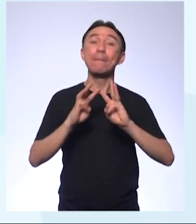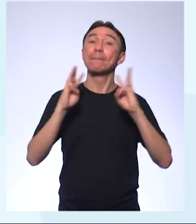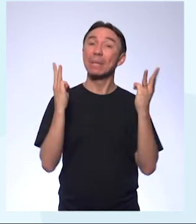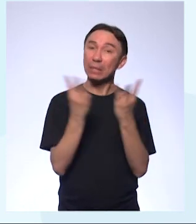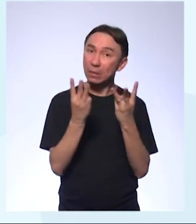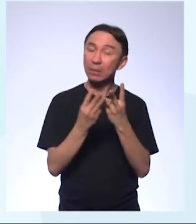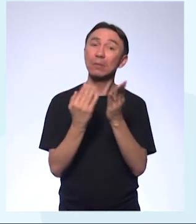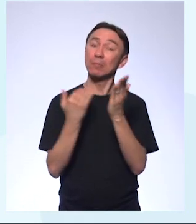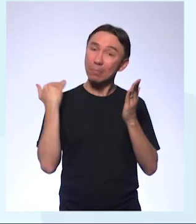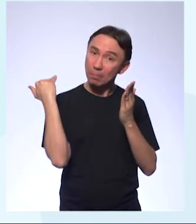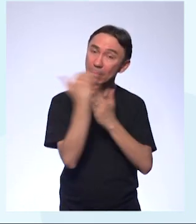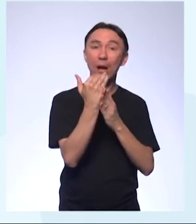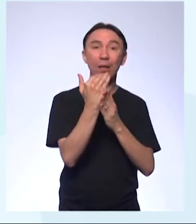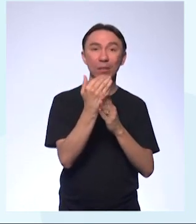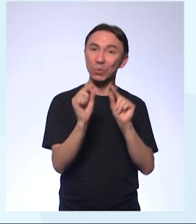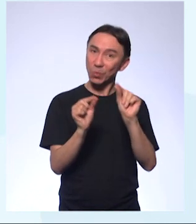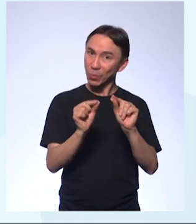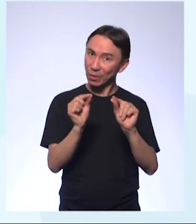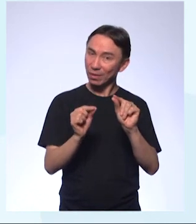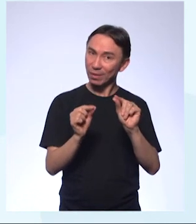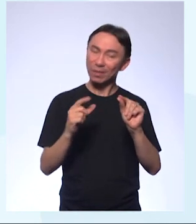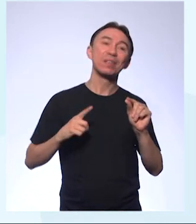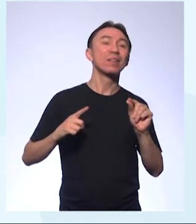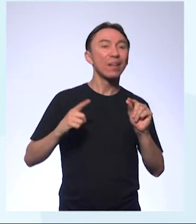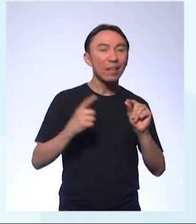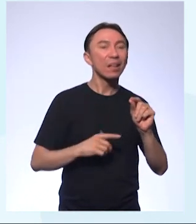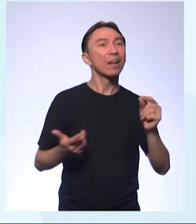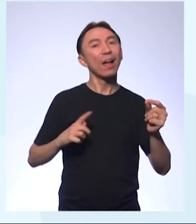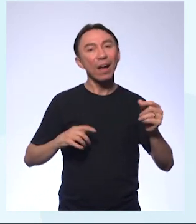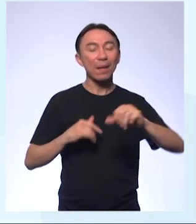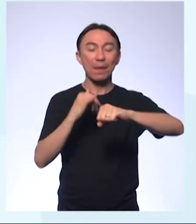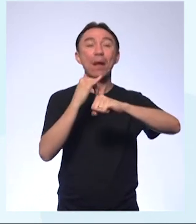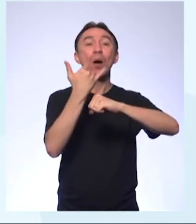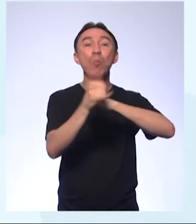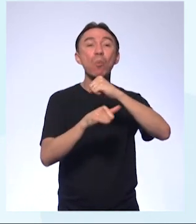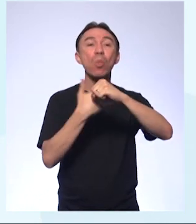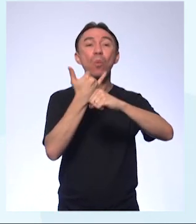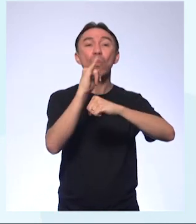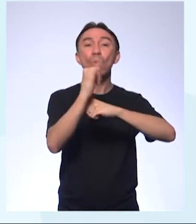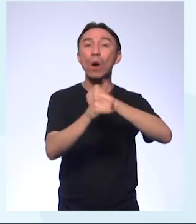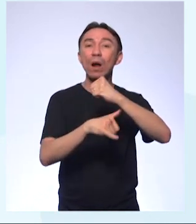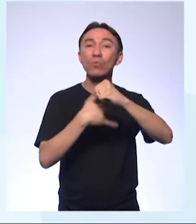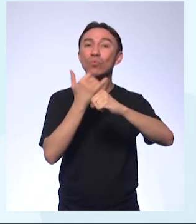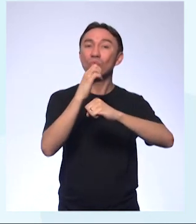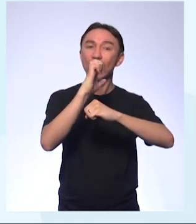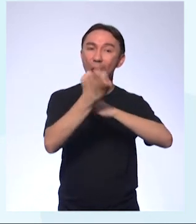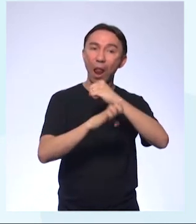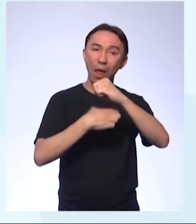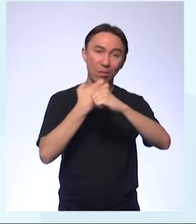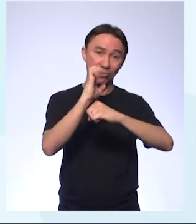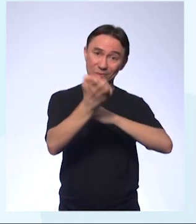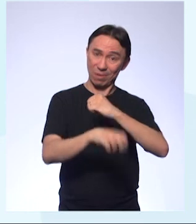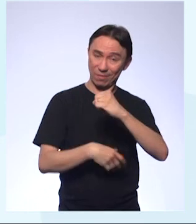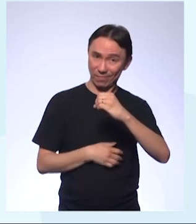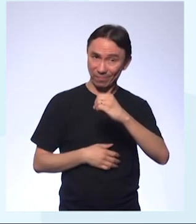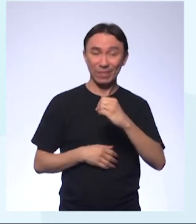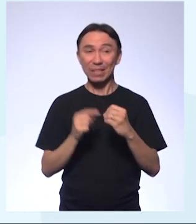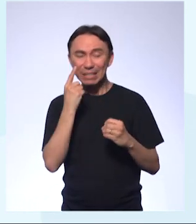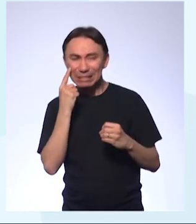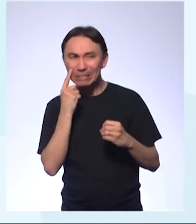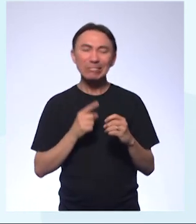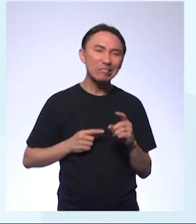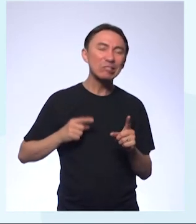de Dalton. Mas, através de alguns experimentos, como vocês viram lá com os raios catódicos, ele percebeu que a matéria era constituída